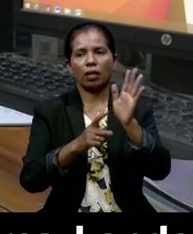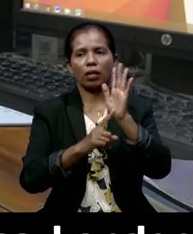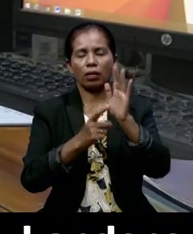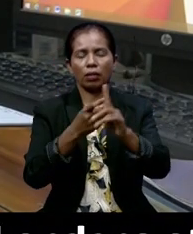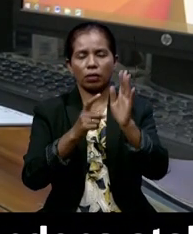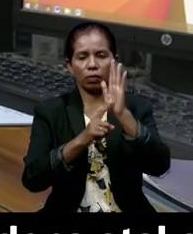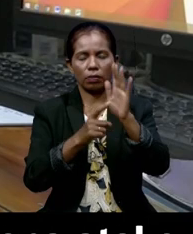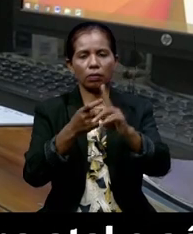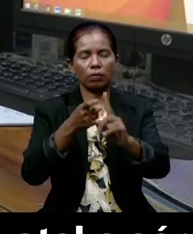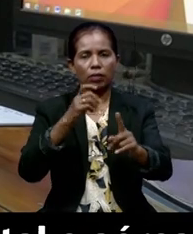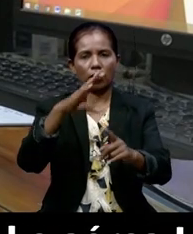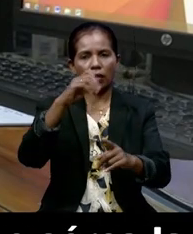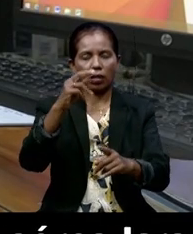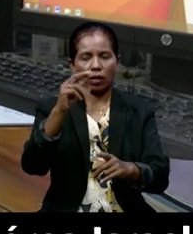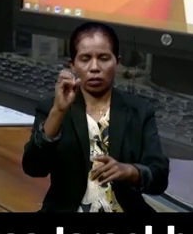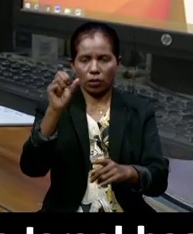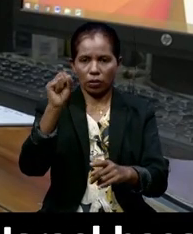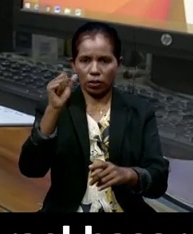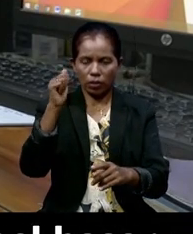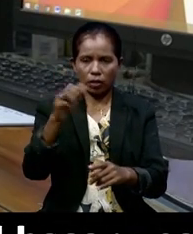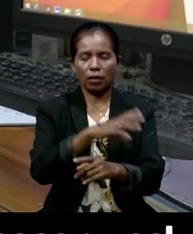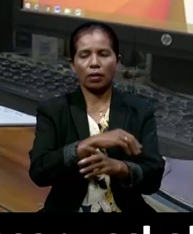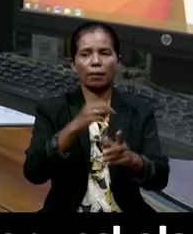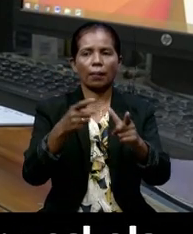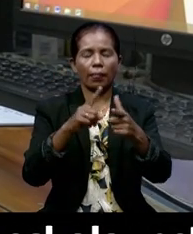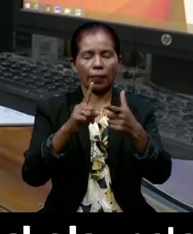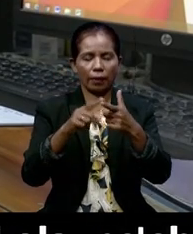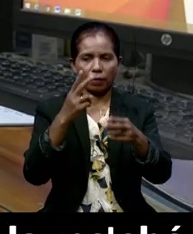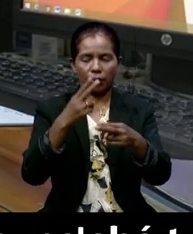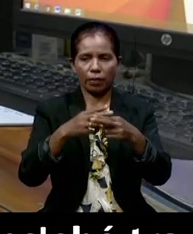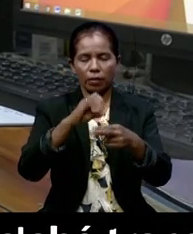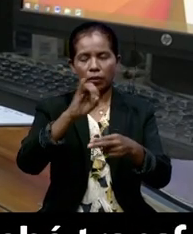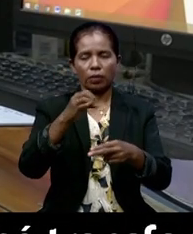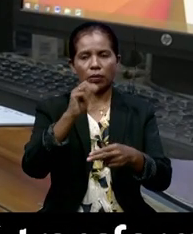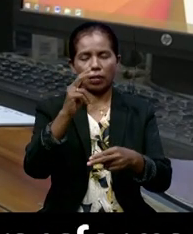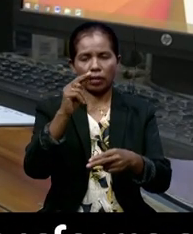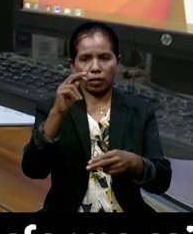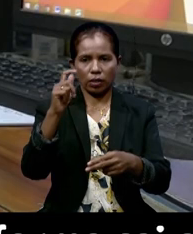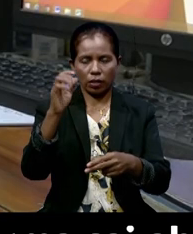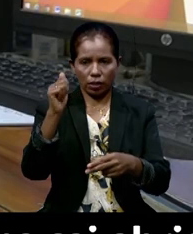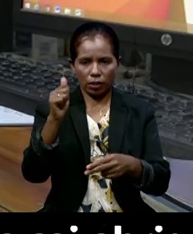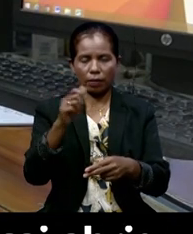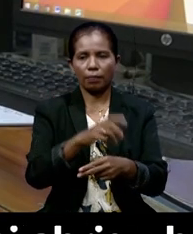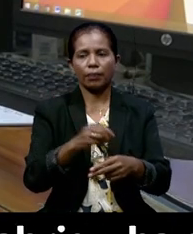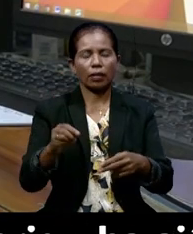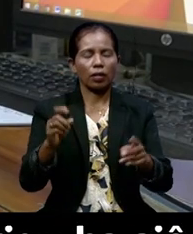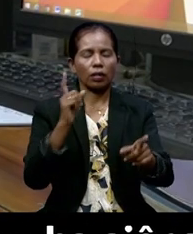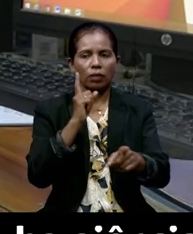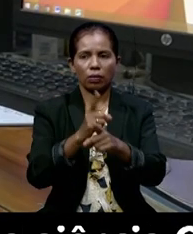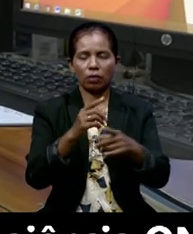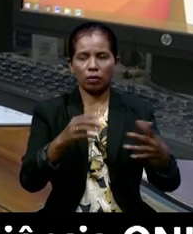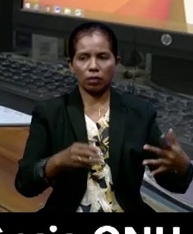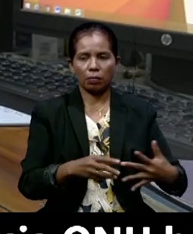kanosa profesor ne profesora ne naran Joanita Maria de Jesus nia lolos ni